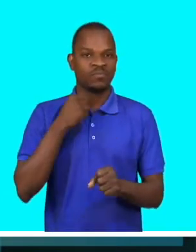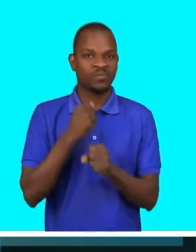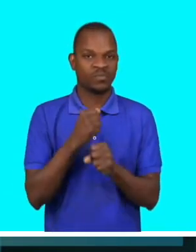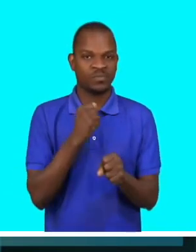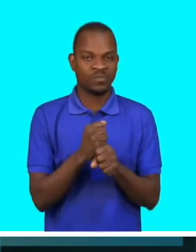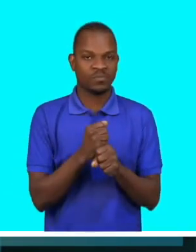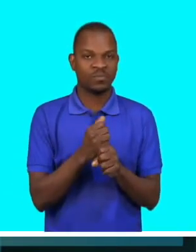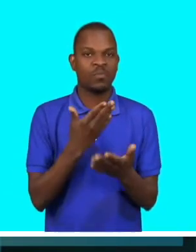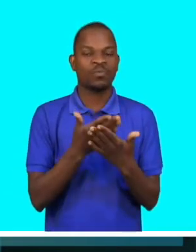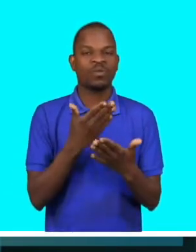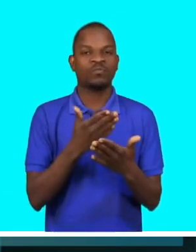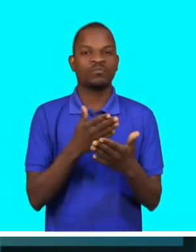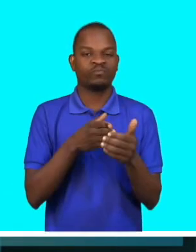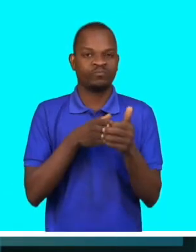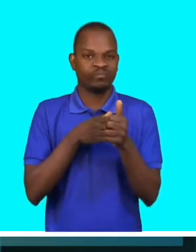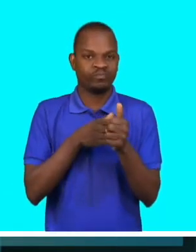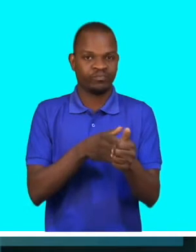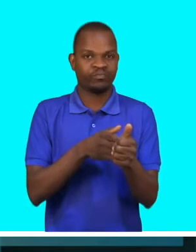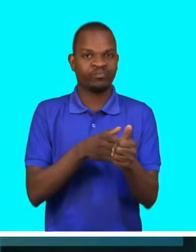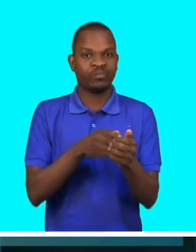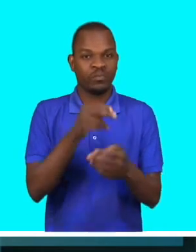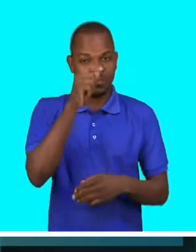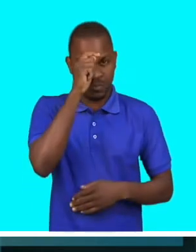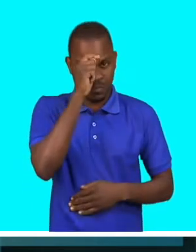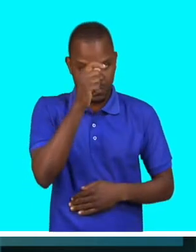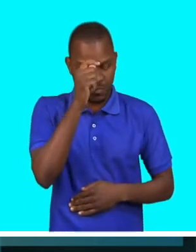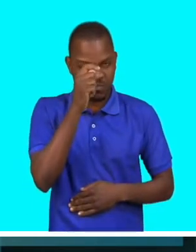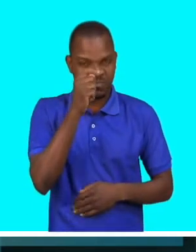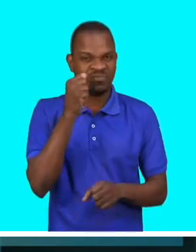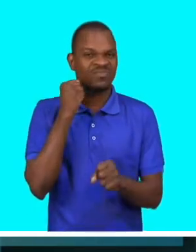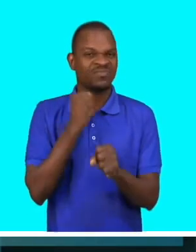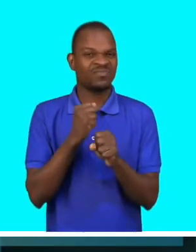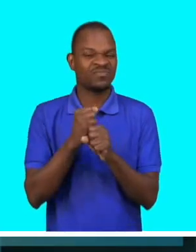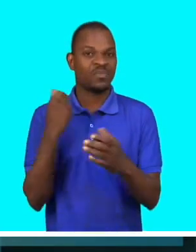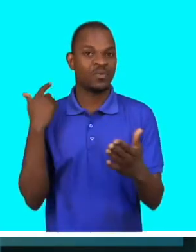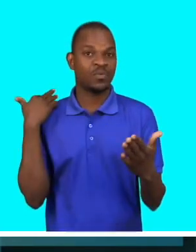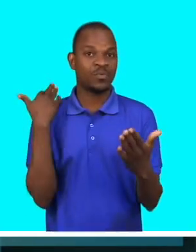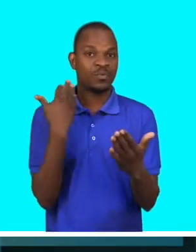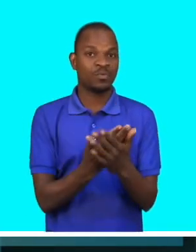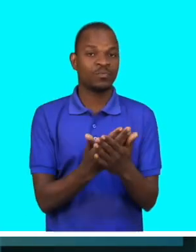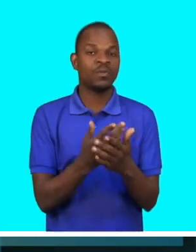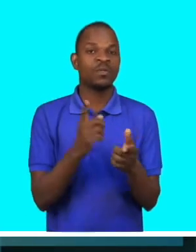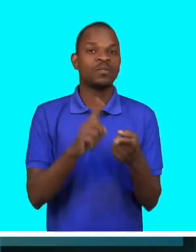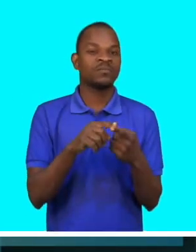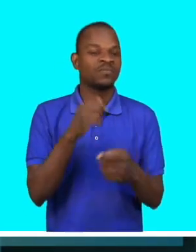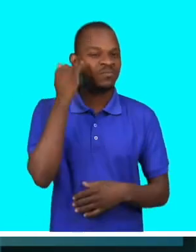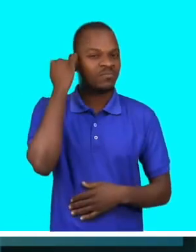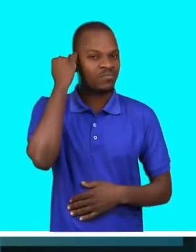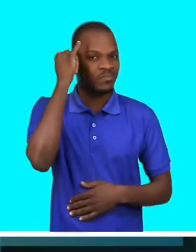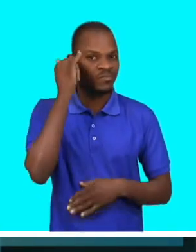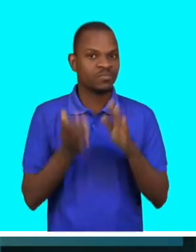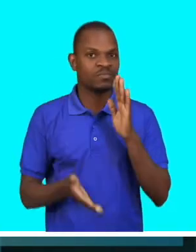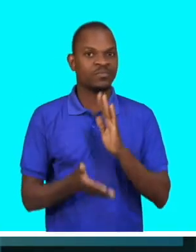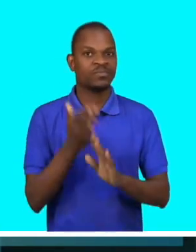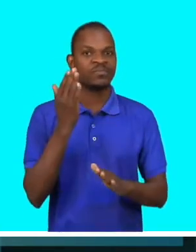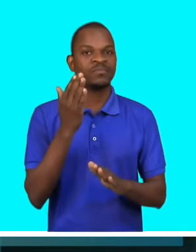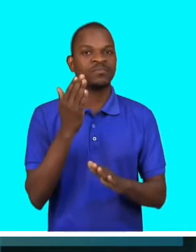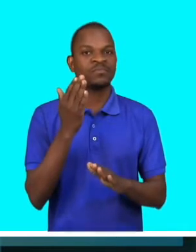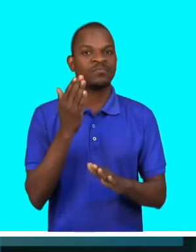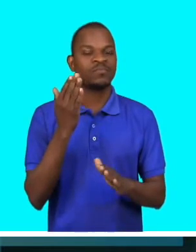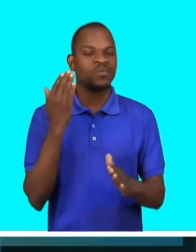Valorizo mais o trabalho, o trabalho árduo e acredito que a inspiração seja algo que nos